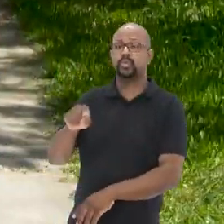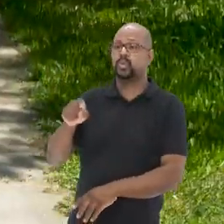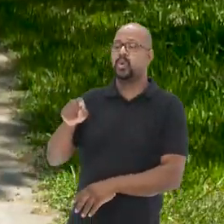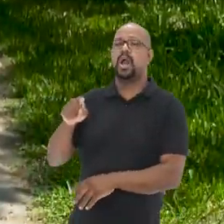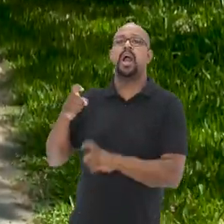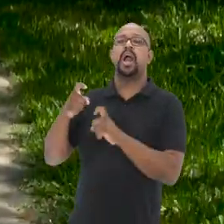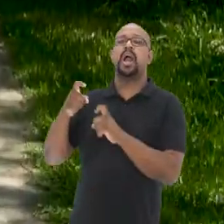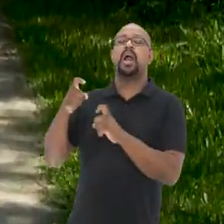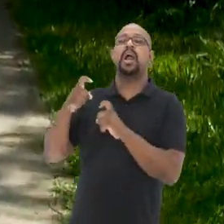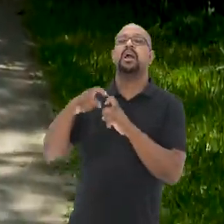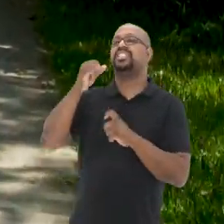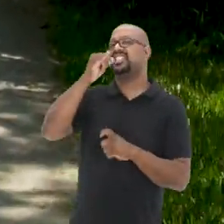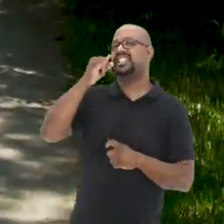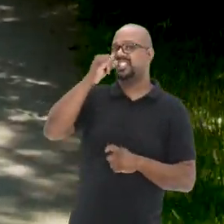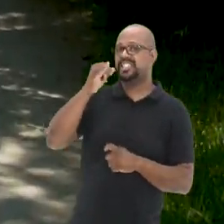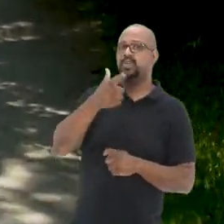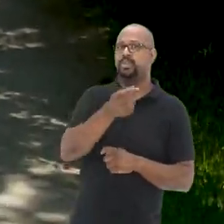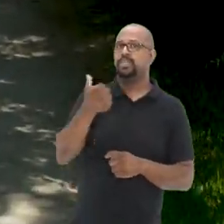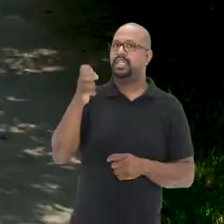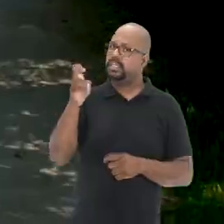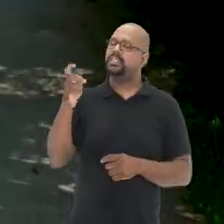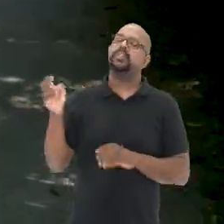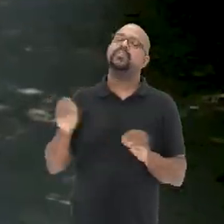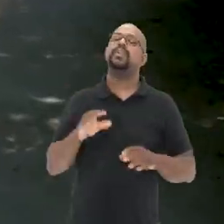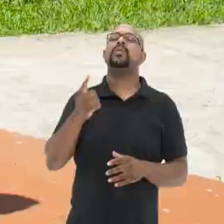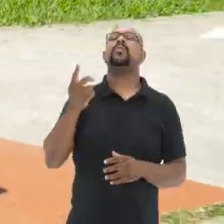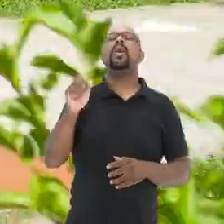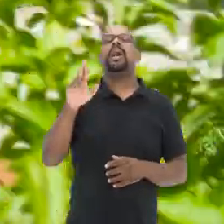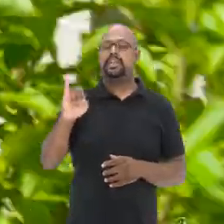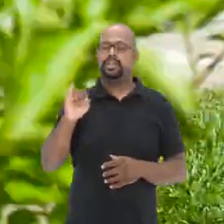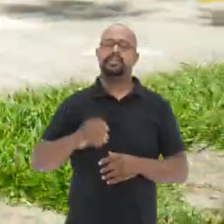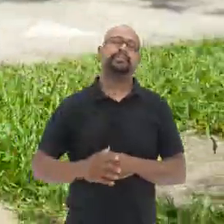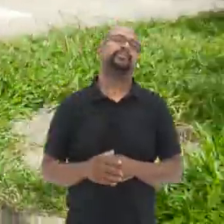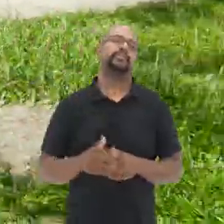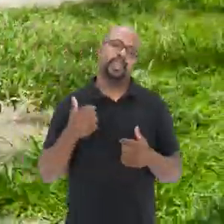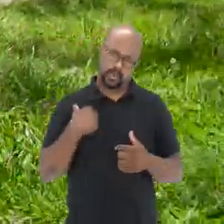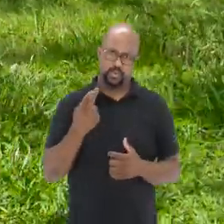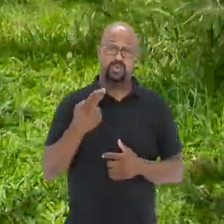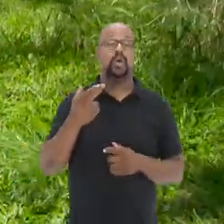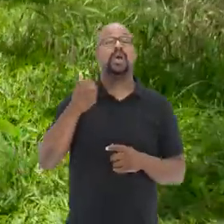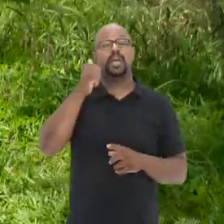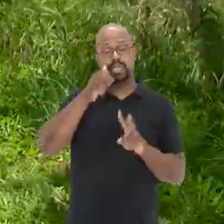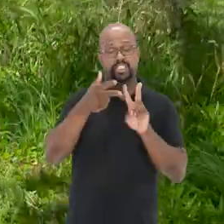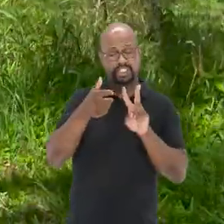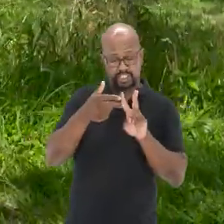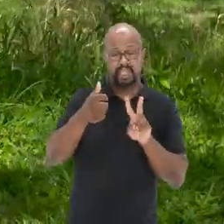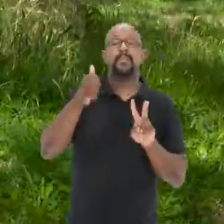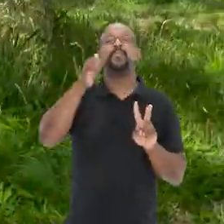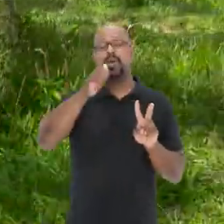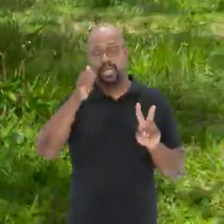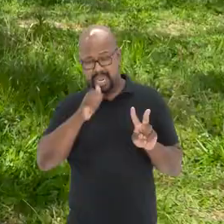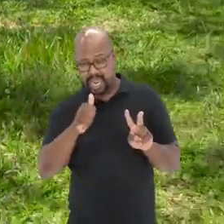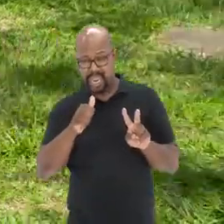Desde 2015 e venho da terra indígena Guarita. Eu ser, além de ser índia, ser mulher,